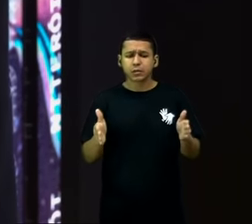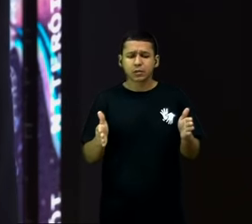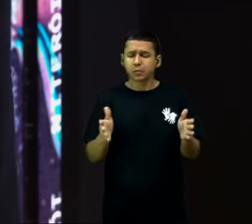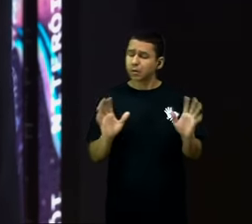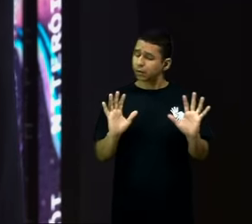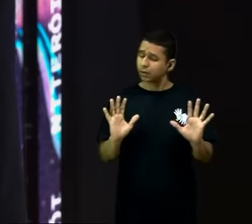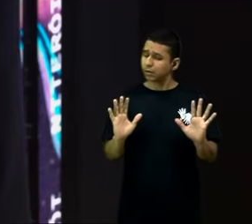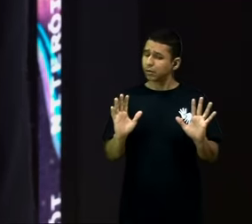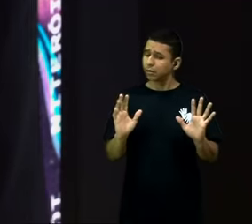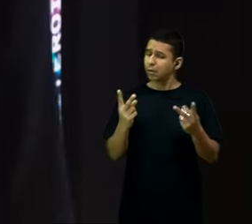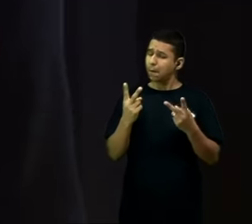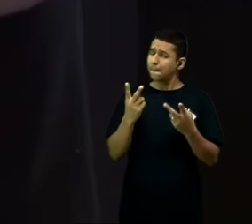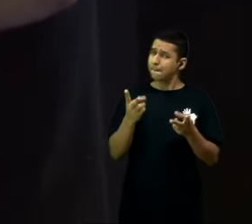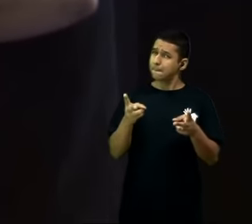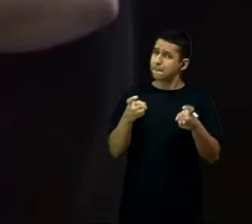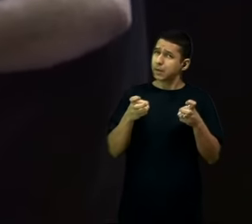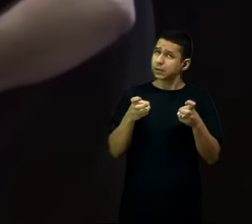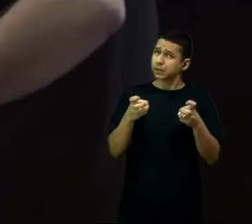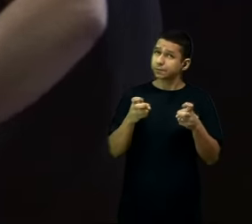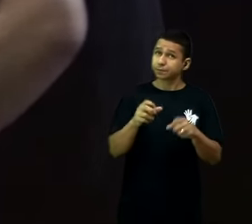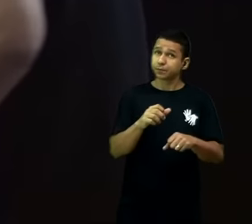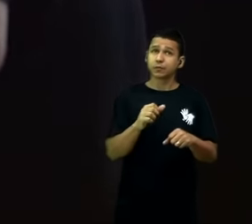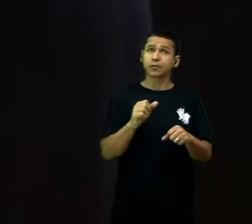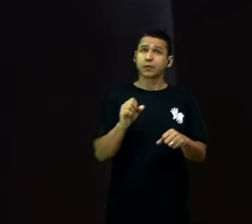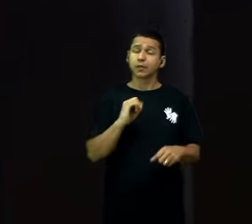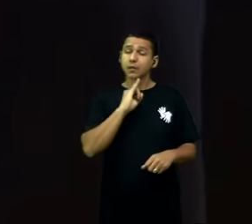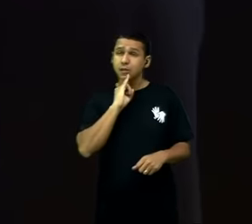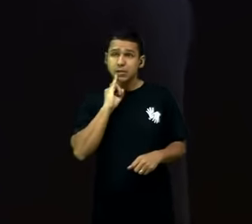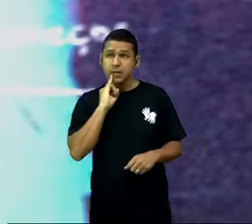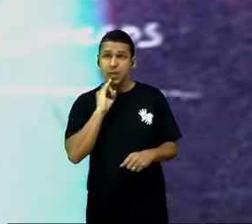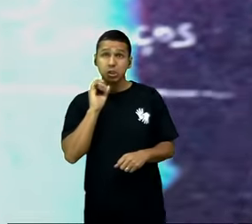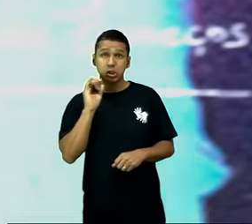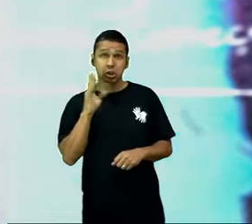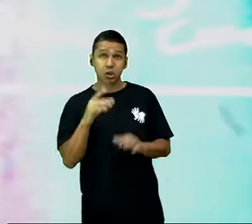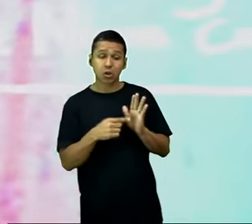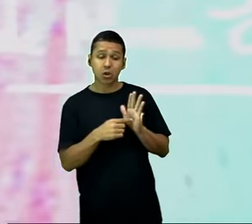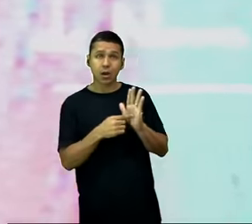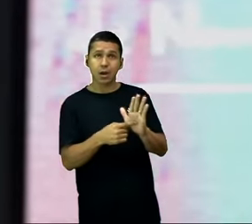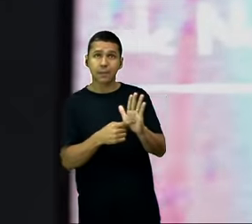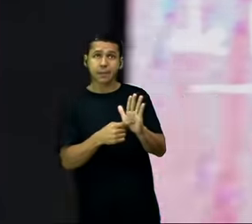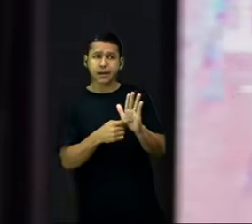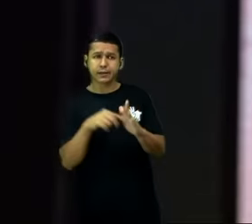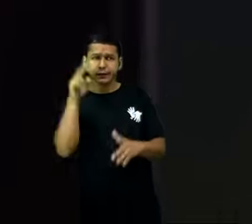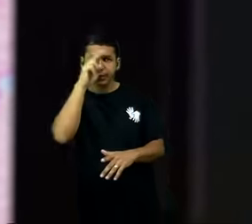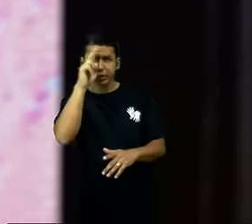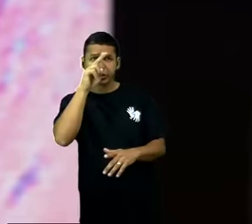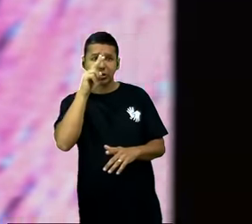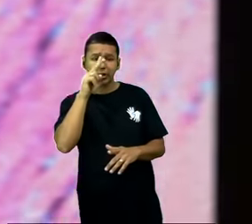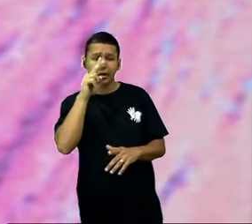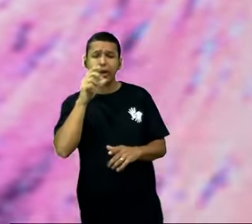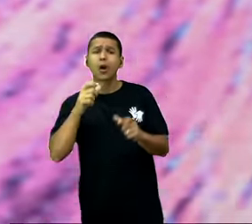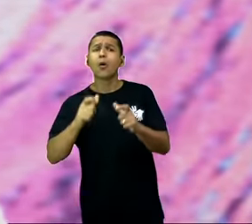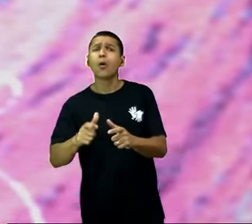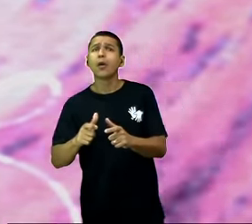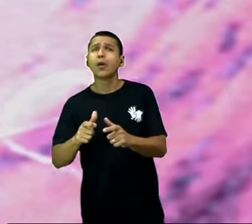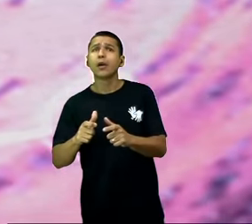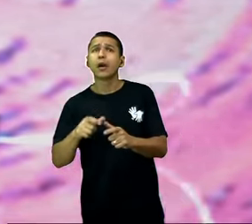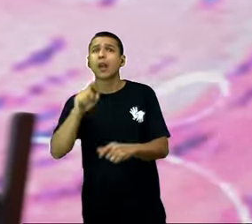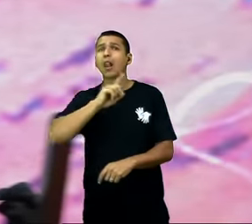percebi. Abraão, Isaac, perdão, só vai aparecer de novo na história com Abraão, aonde? Subindo o Moriá.